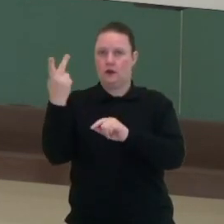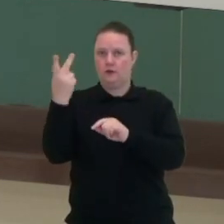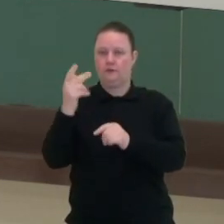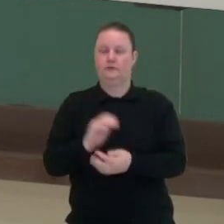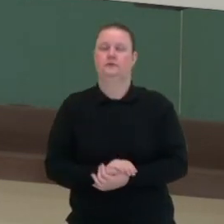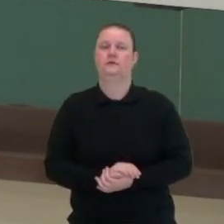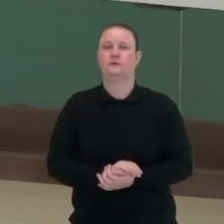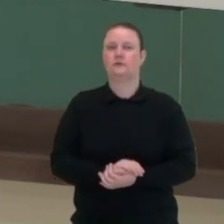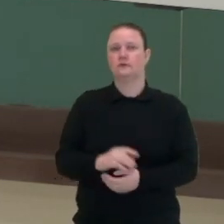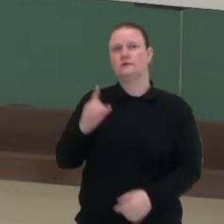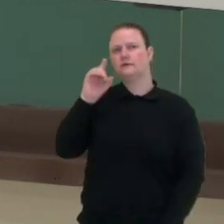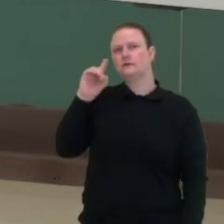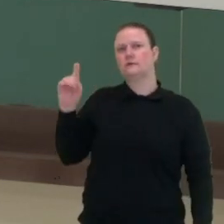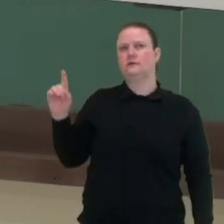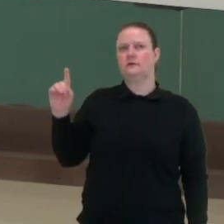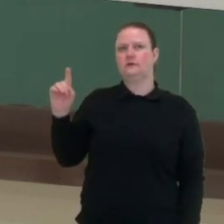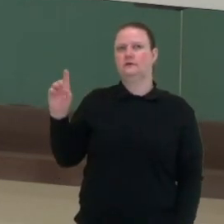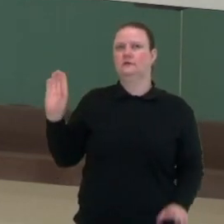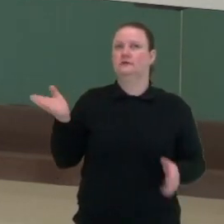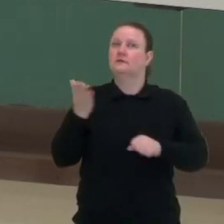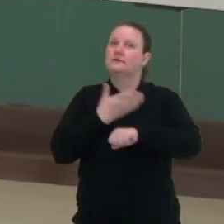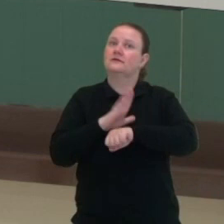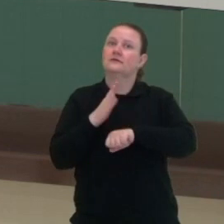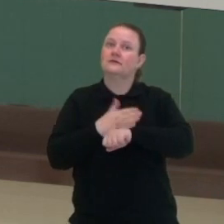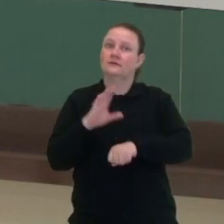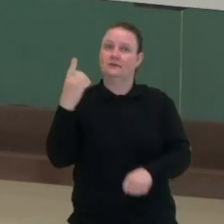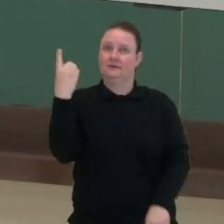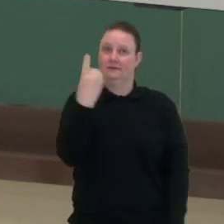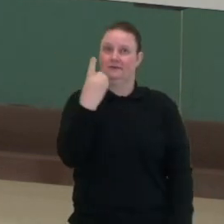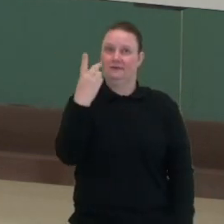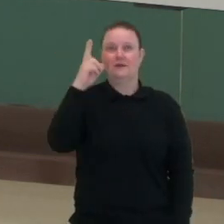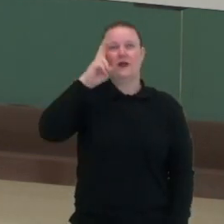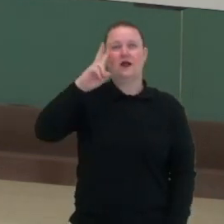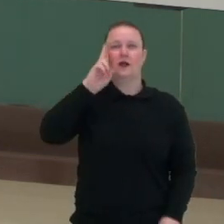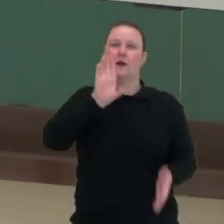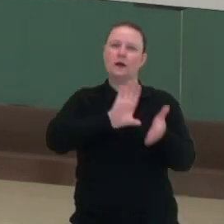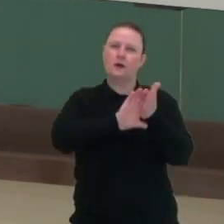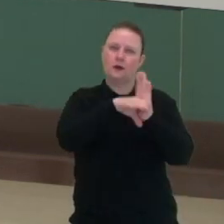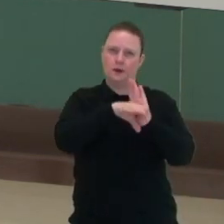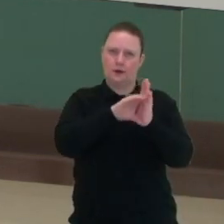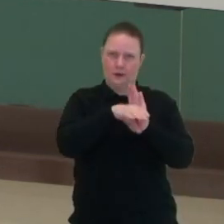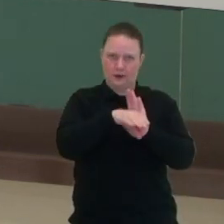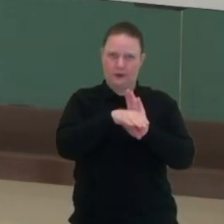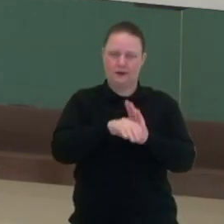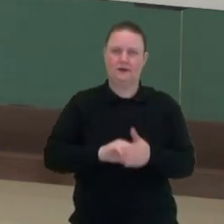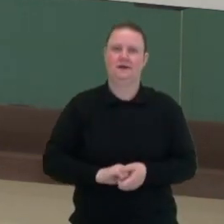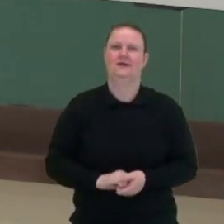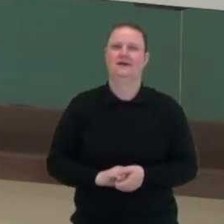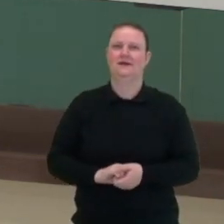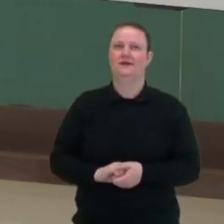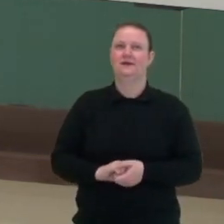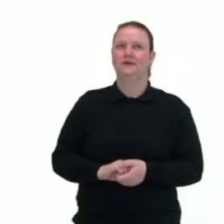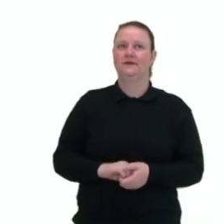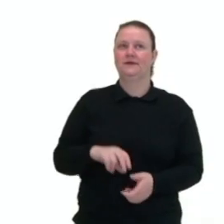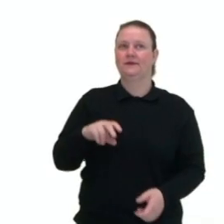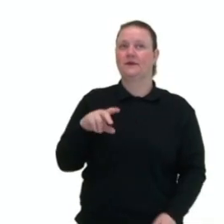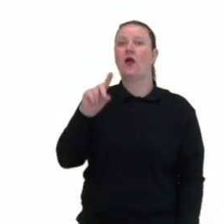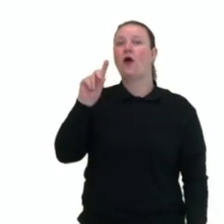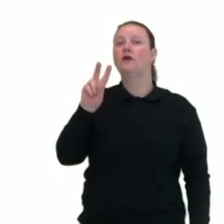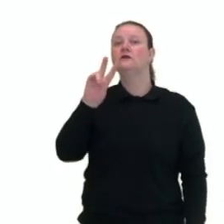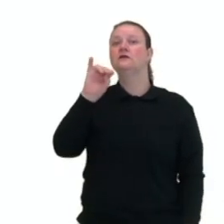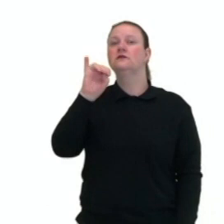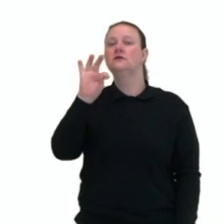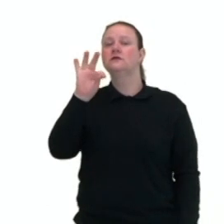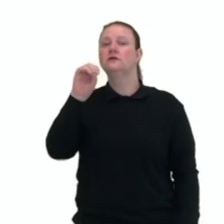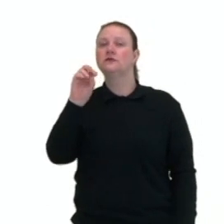veja, vamos para o praticando 1 e vamos relembrar esse conceito. Olha só, Vitor é